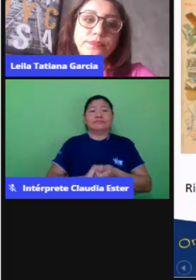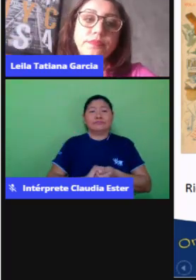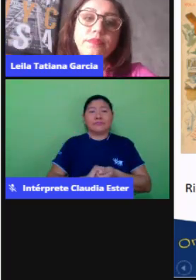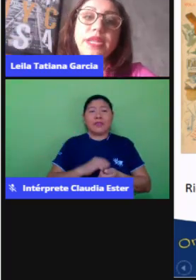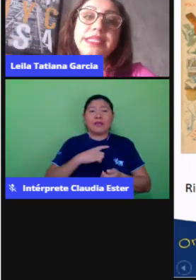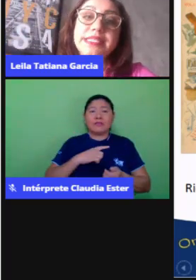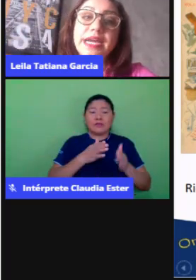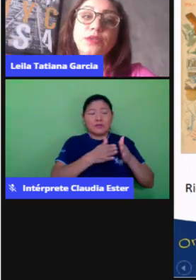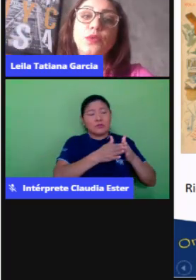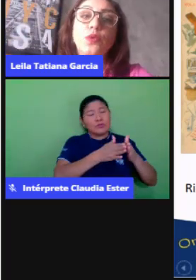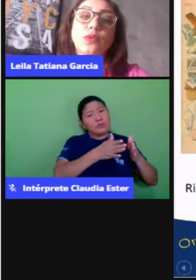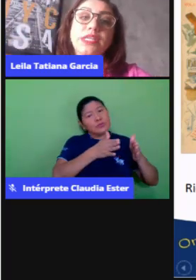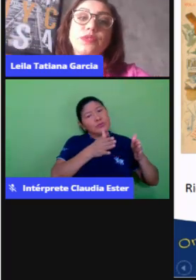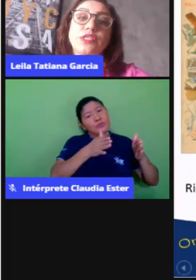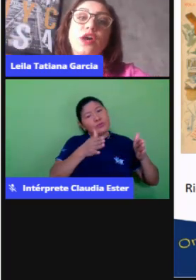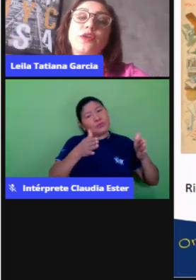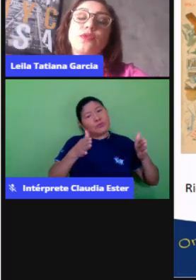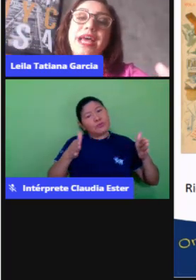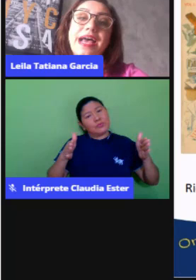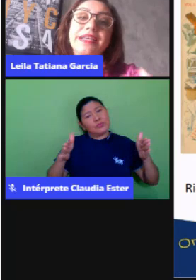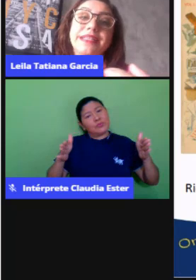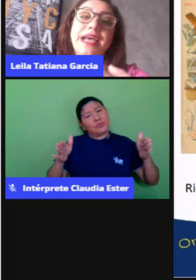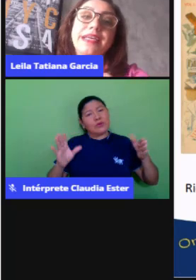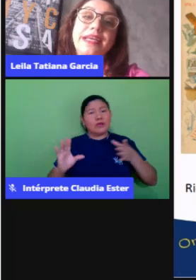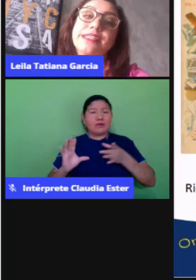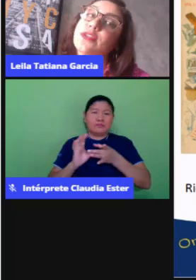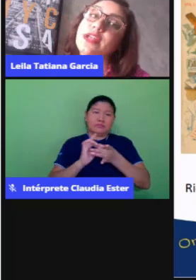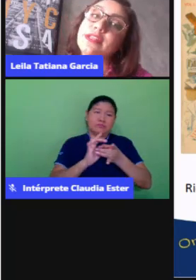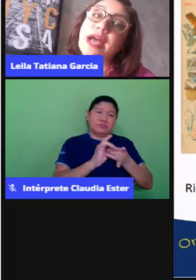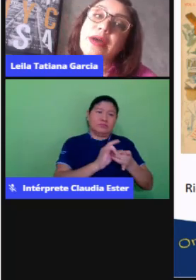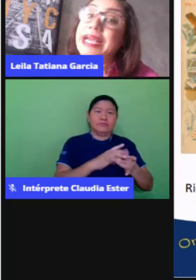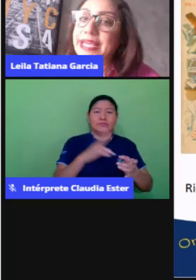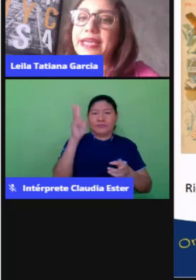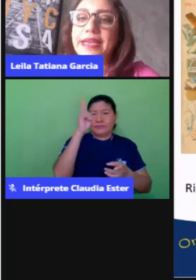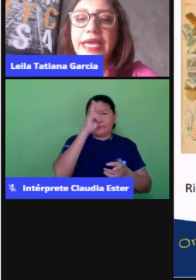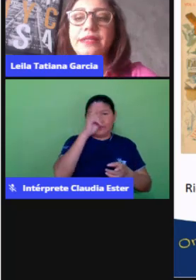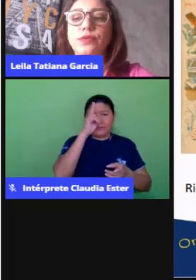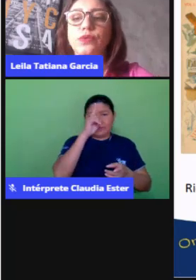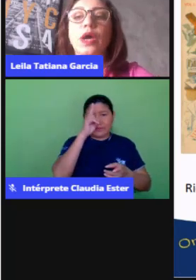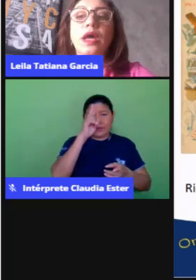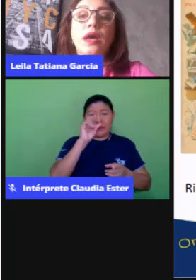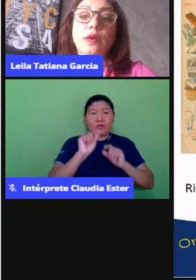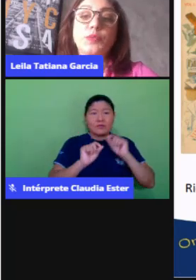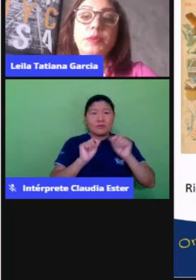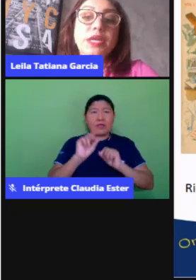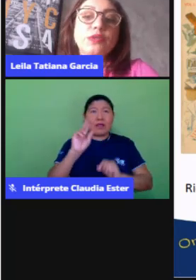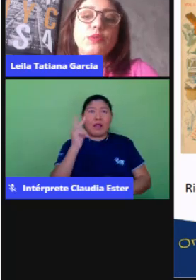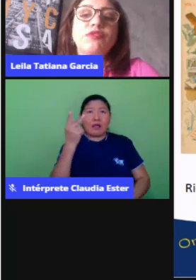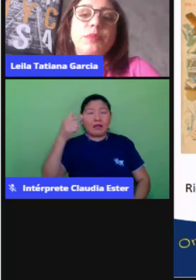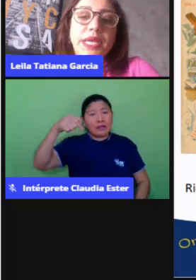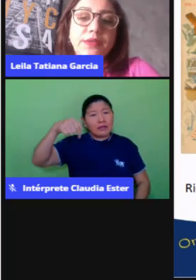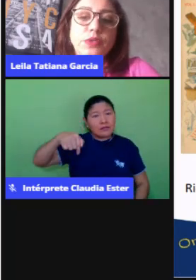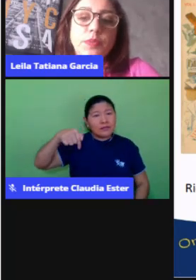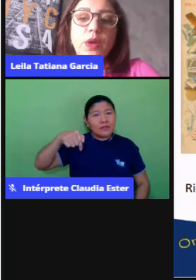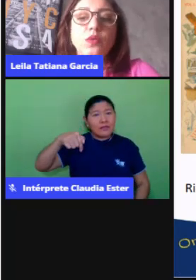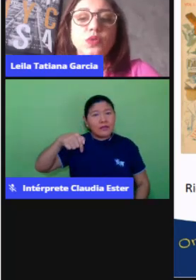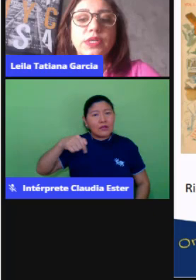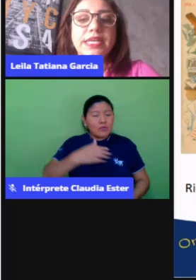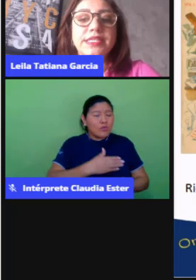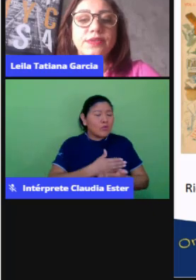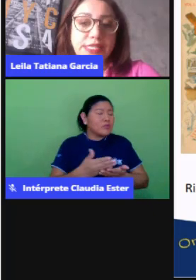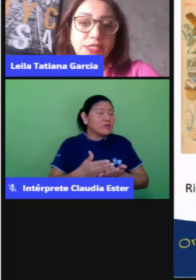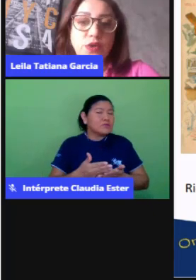histórico, certo? O contexto histórico da história da HQ, né? Os primeiros movimentos